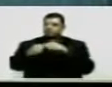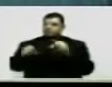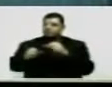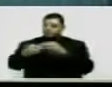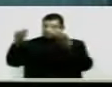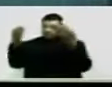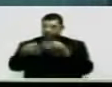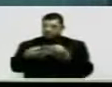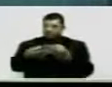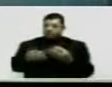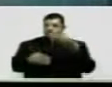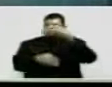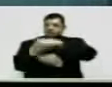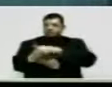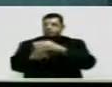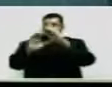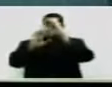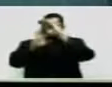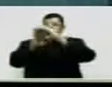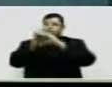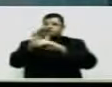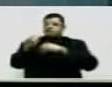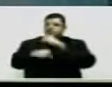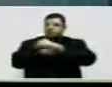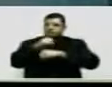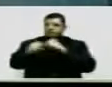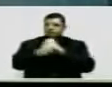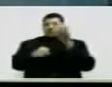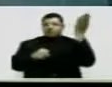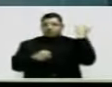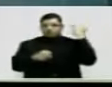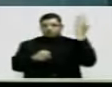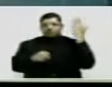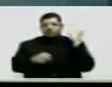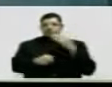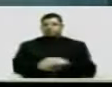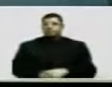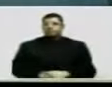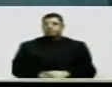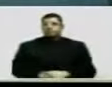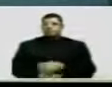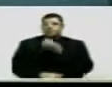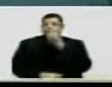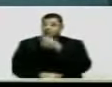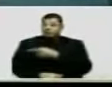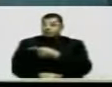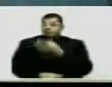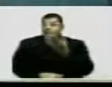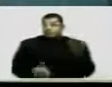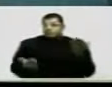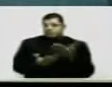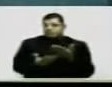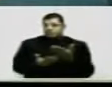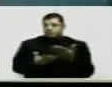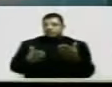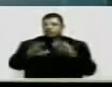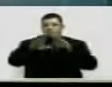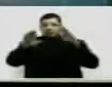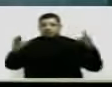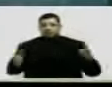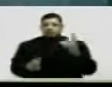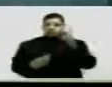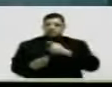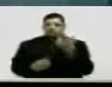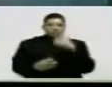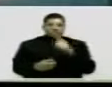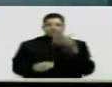está pronto para entrar em pauta desde o ano passado. E, infelizmente, a mesa